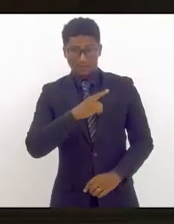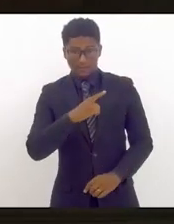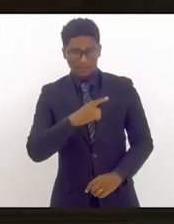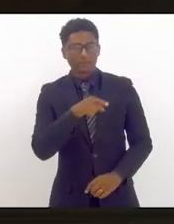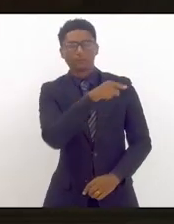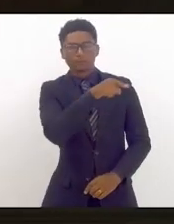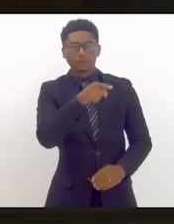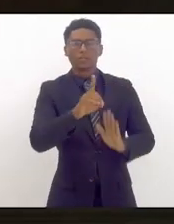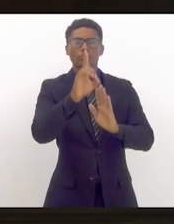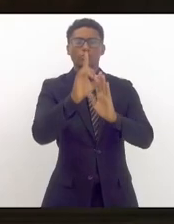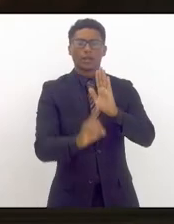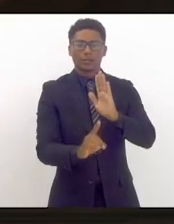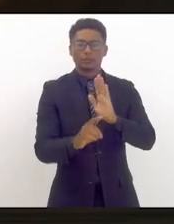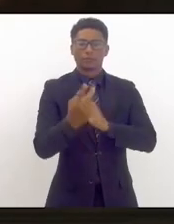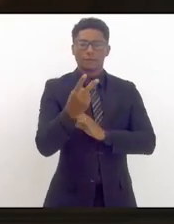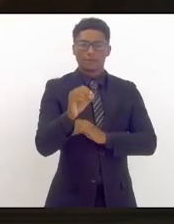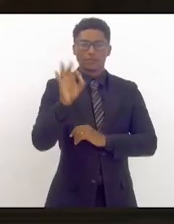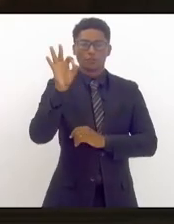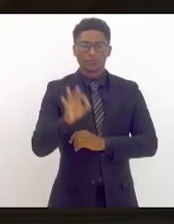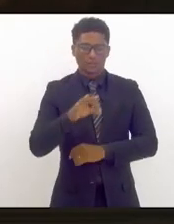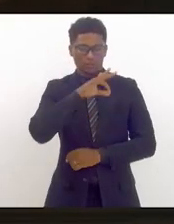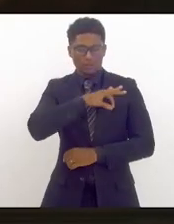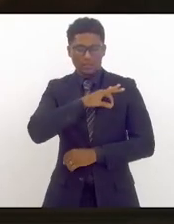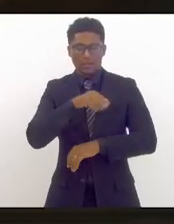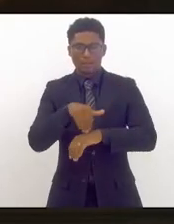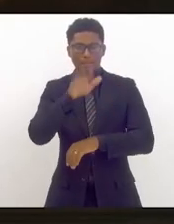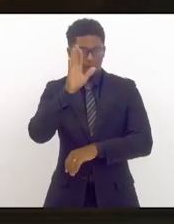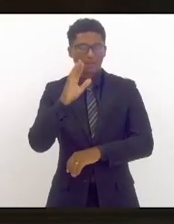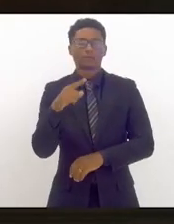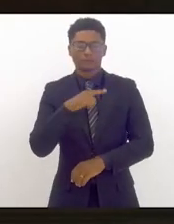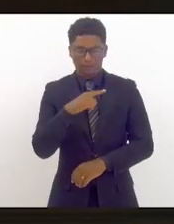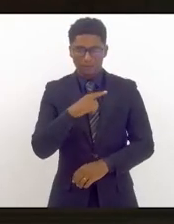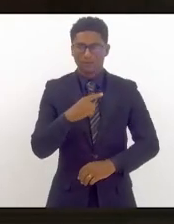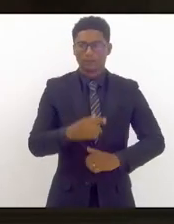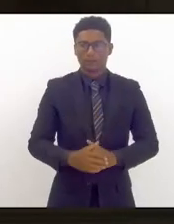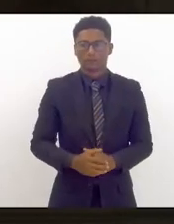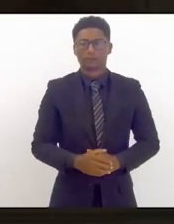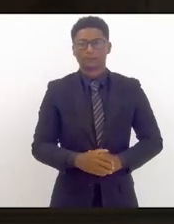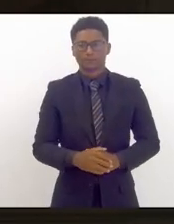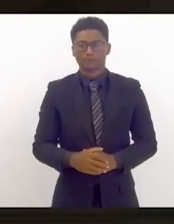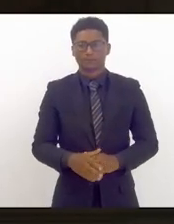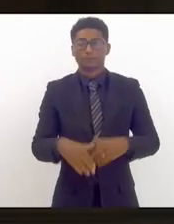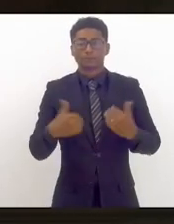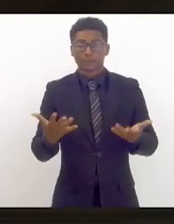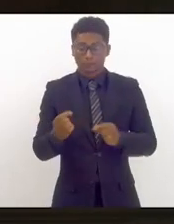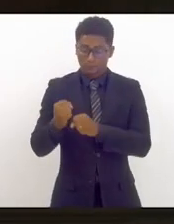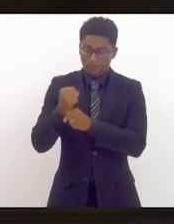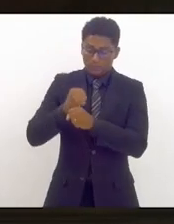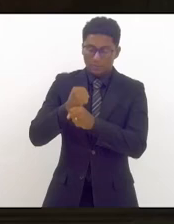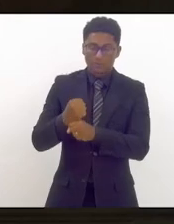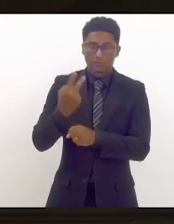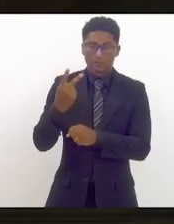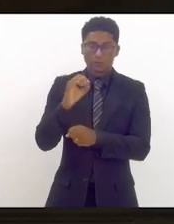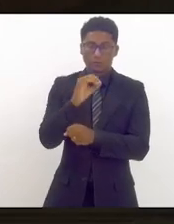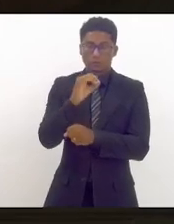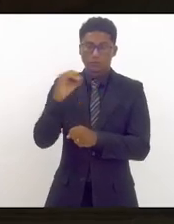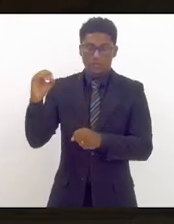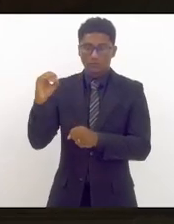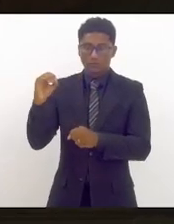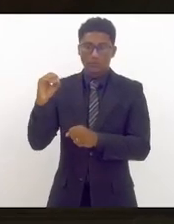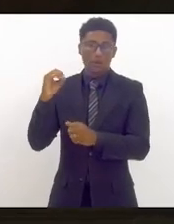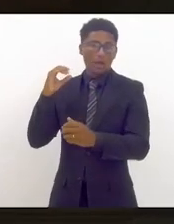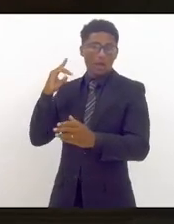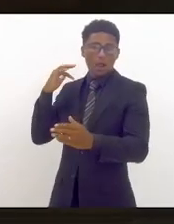de 20% no soldo, entre outras garantias. Após 200 anos de fundação, a Polícia